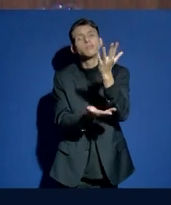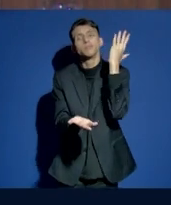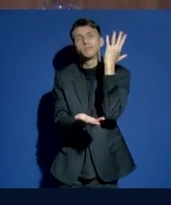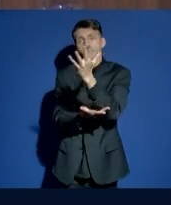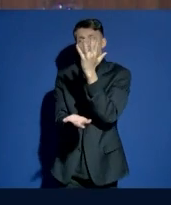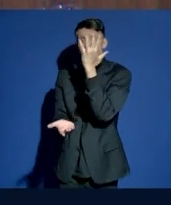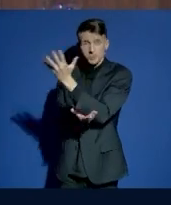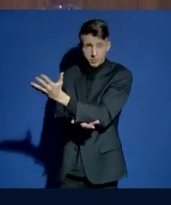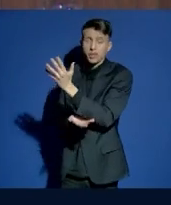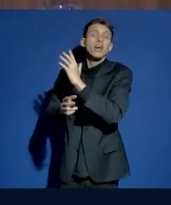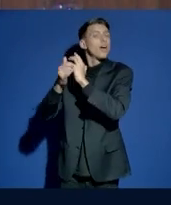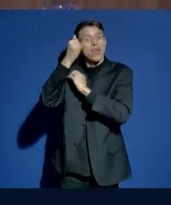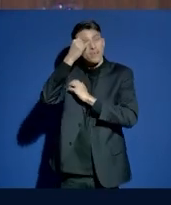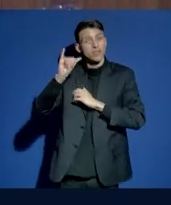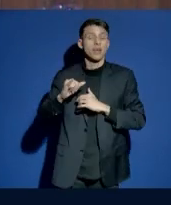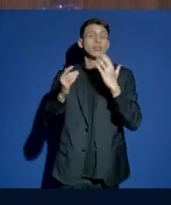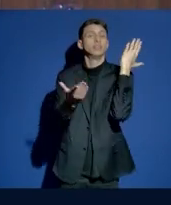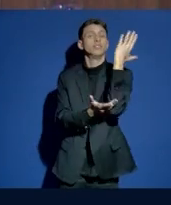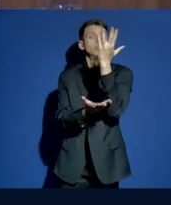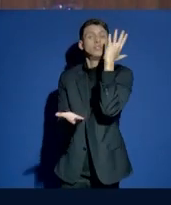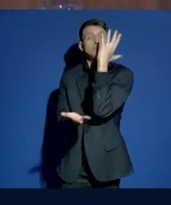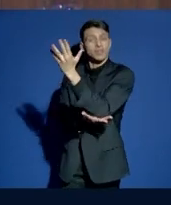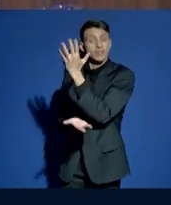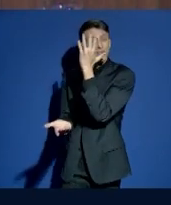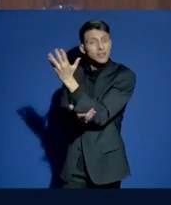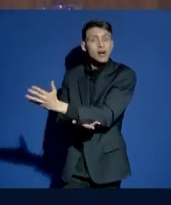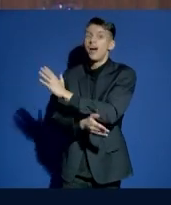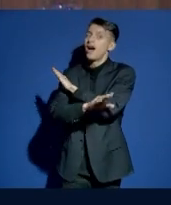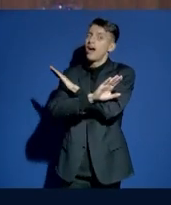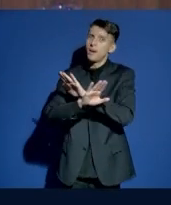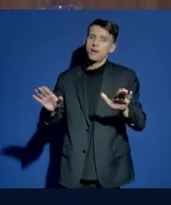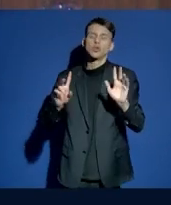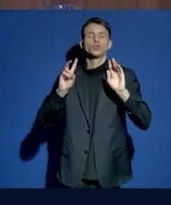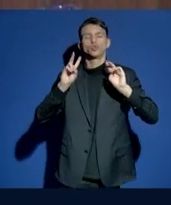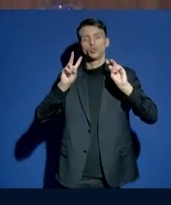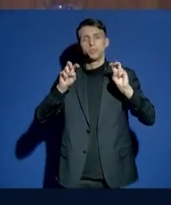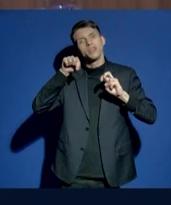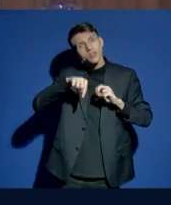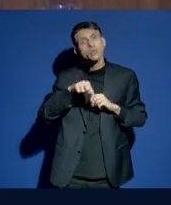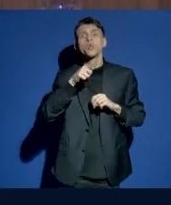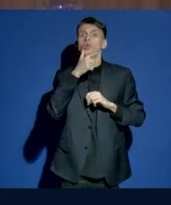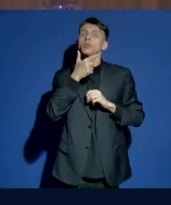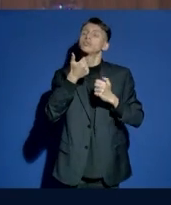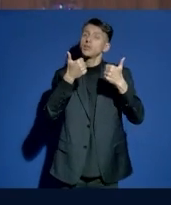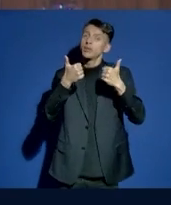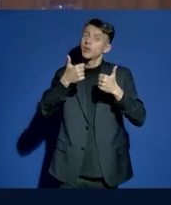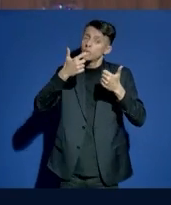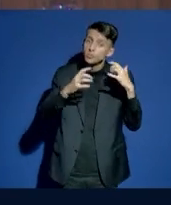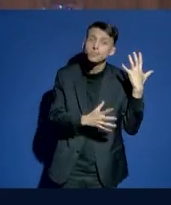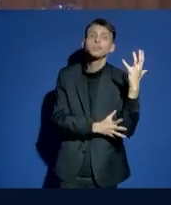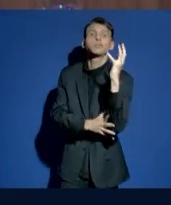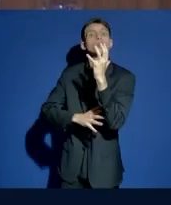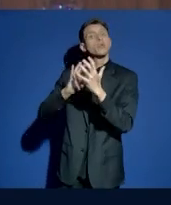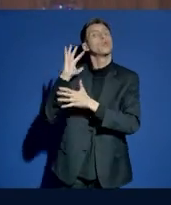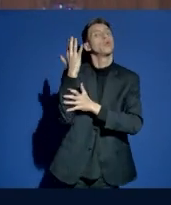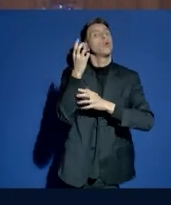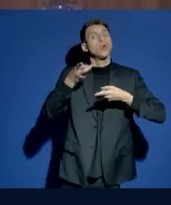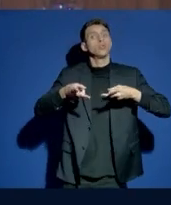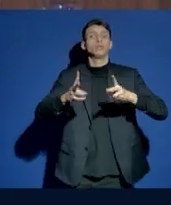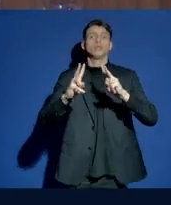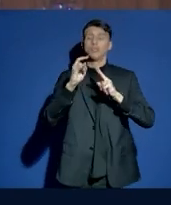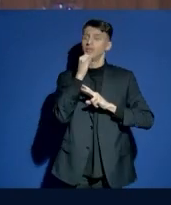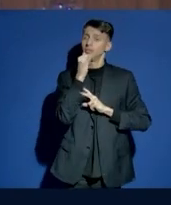tem 95% do desmatamento é ilegal. Terminar com a questão do desmatamento para que a gente possa largar